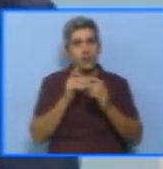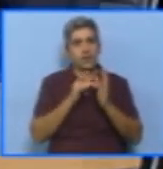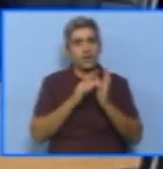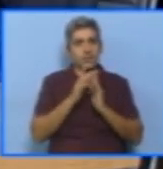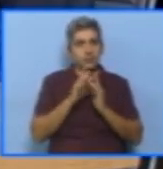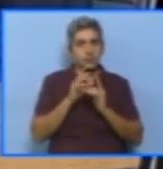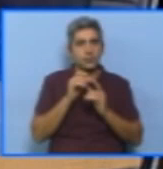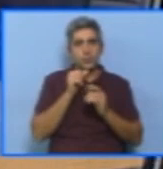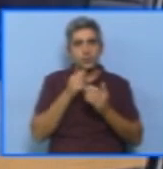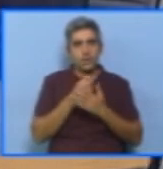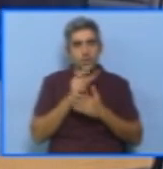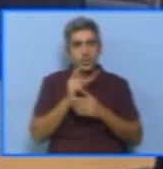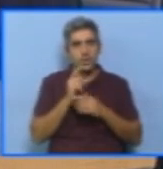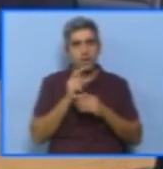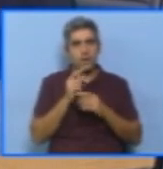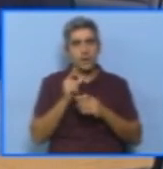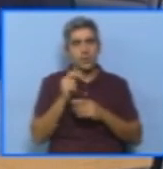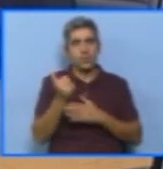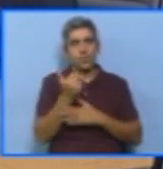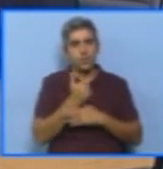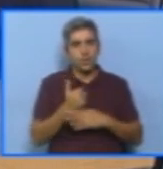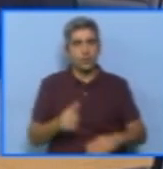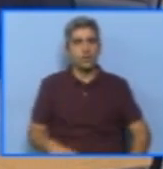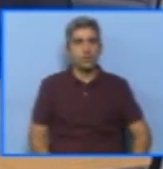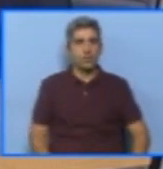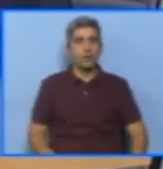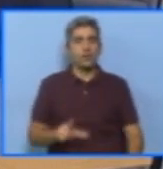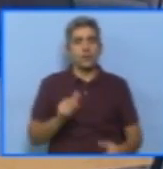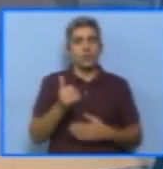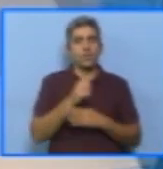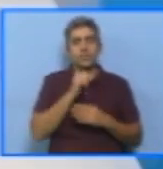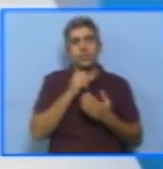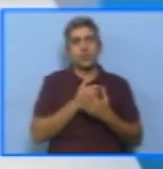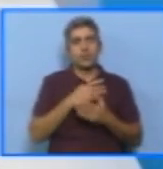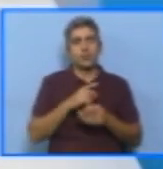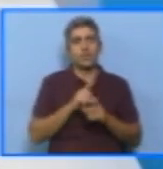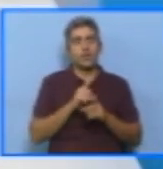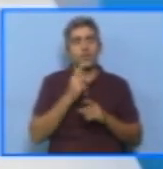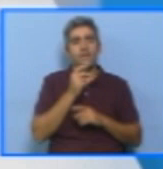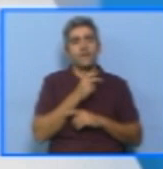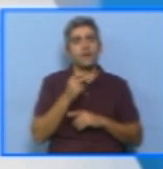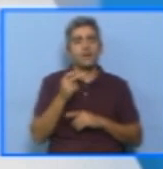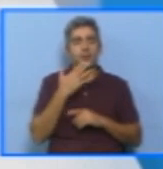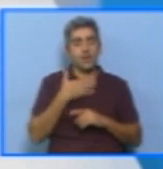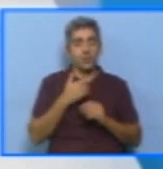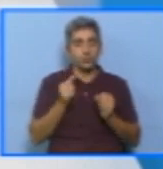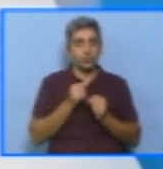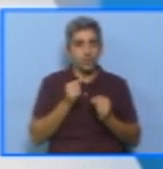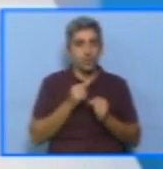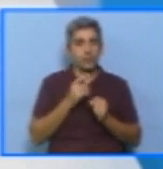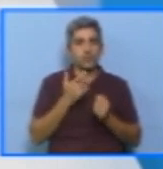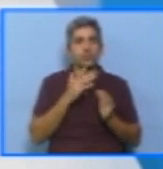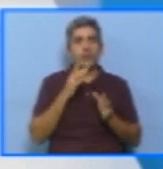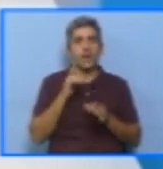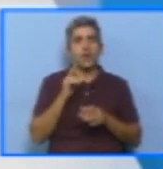Cristo, morrer é lucro. Este lucro do morrer é uma frase que nos choca, porque onde é que